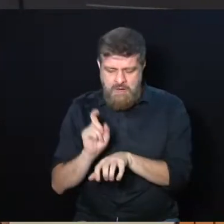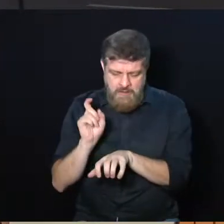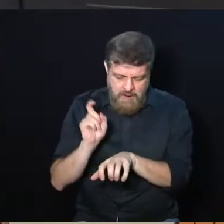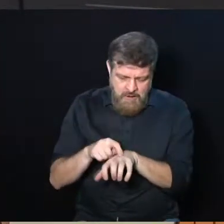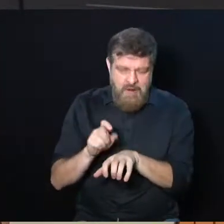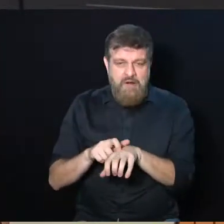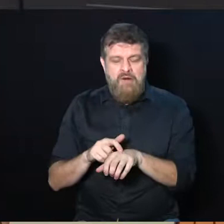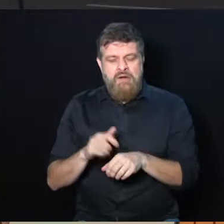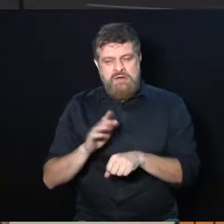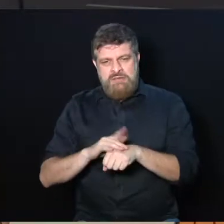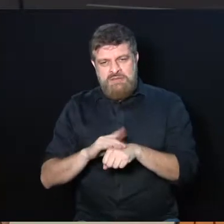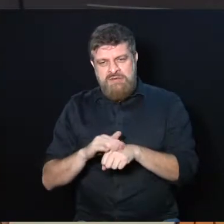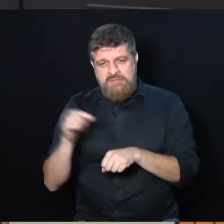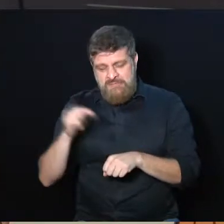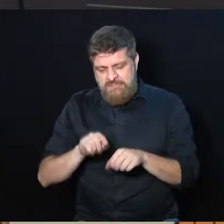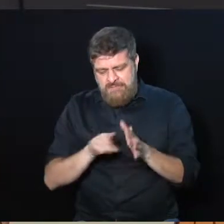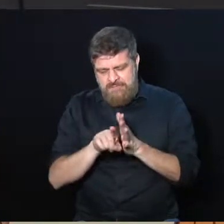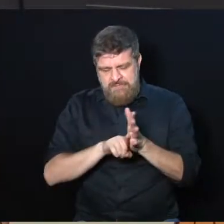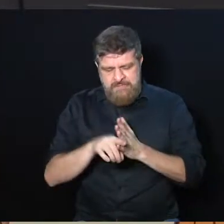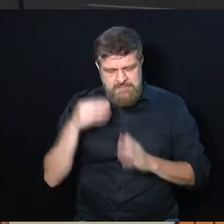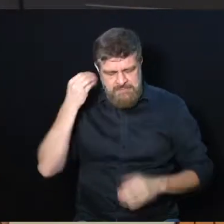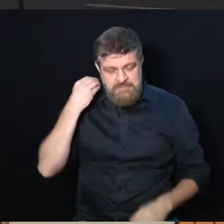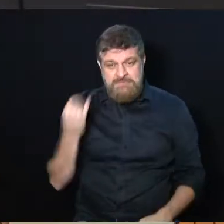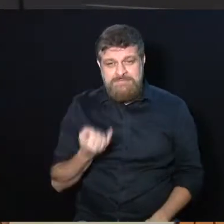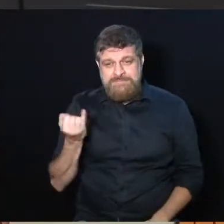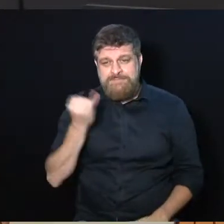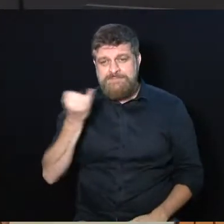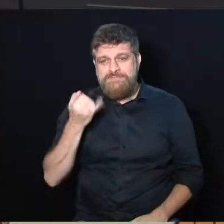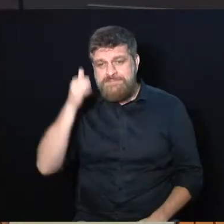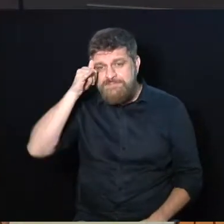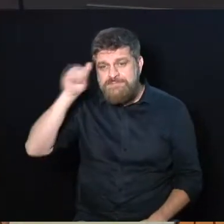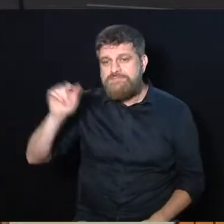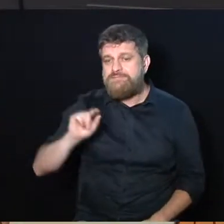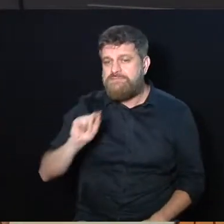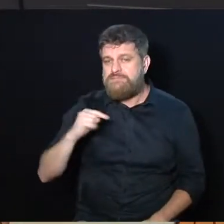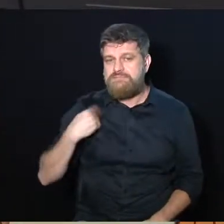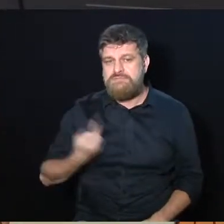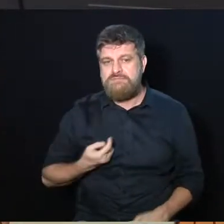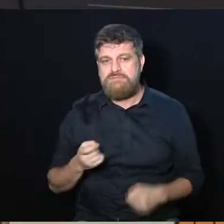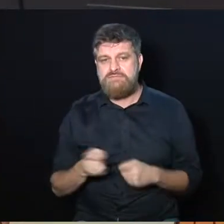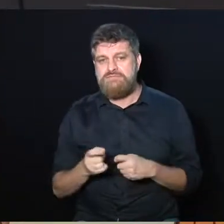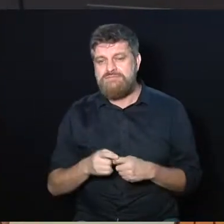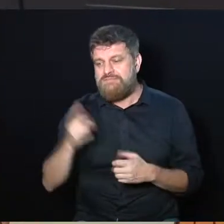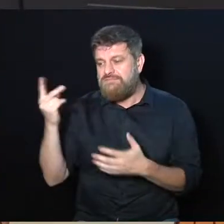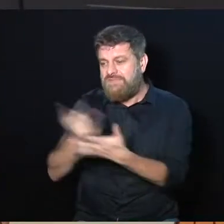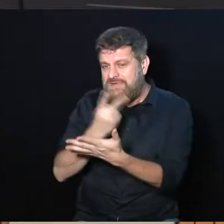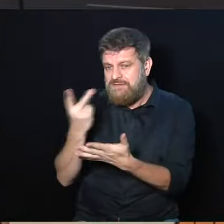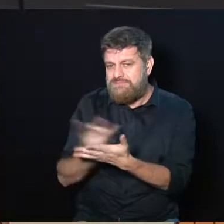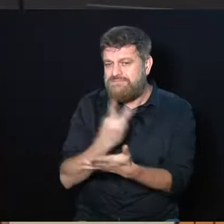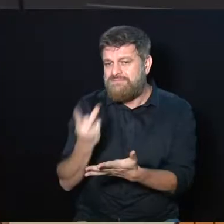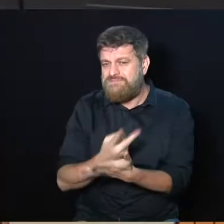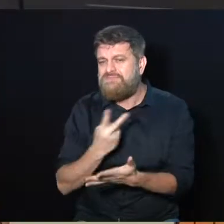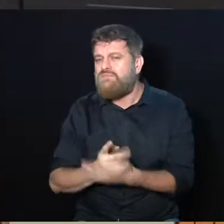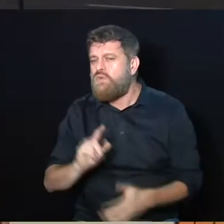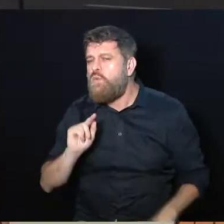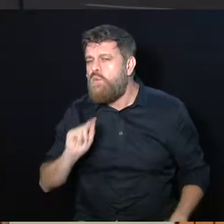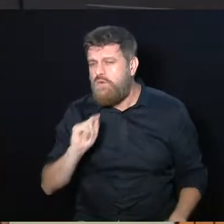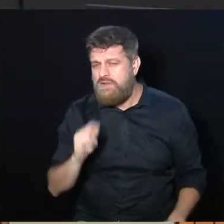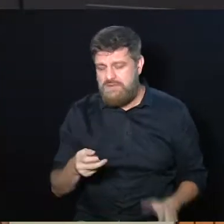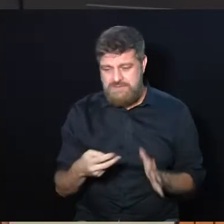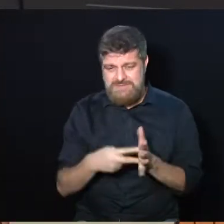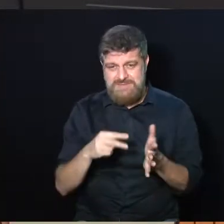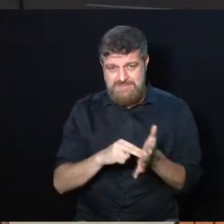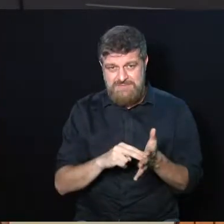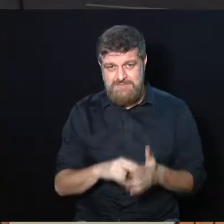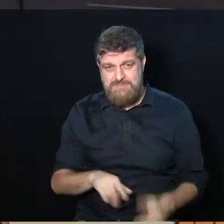clínica que é muito importante. Por quê? Para evitar o que a gente chama em medicina de iatrogenia. Iatrogenia é quando você, às vezes,